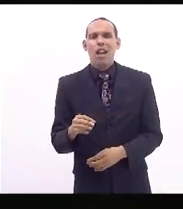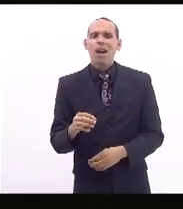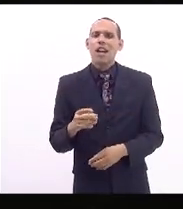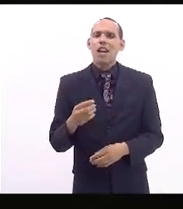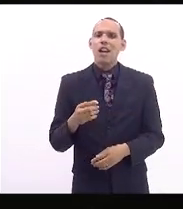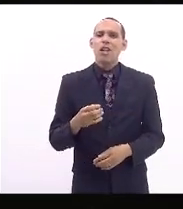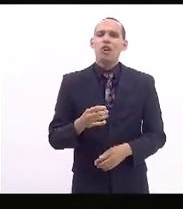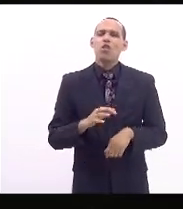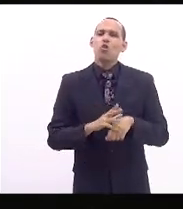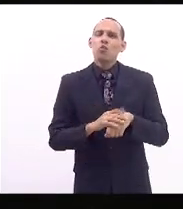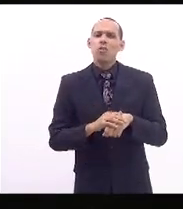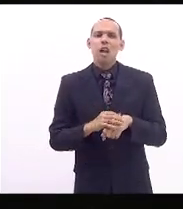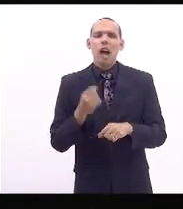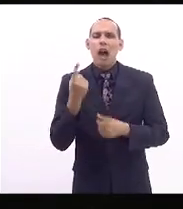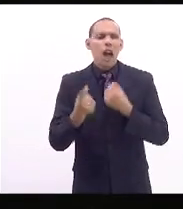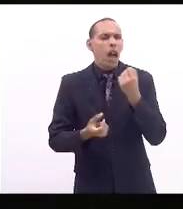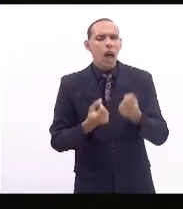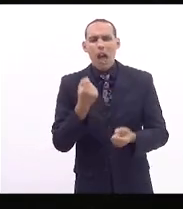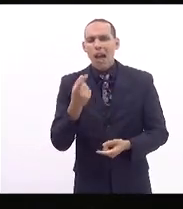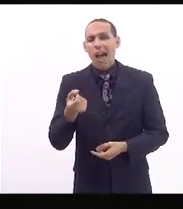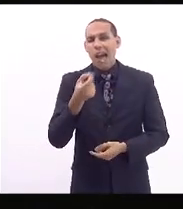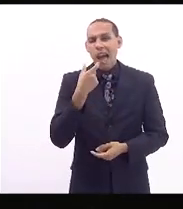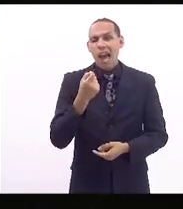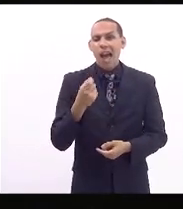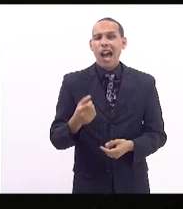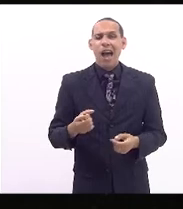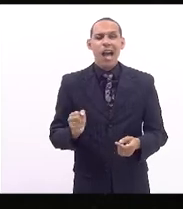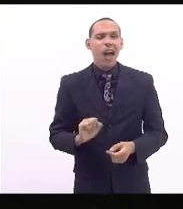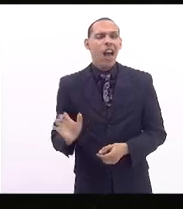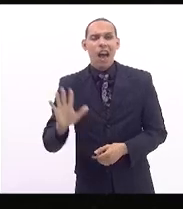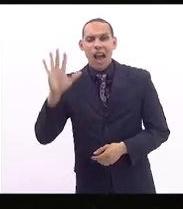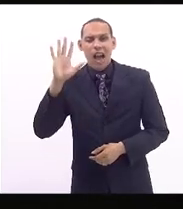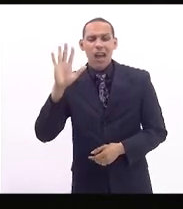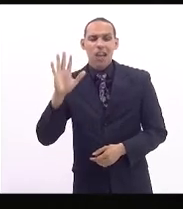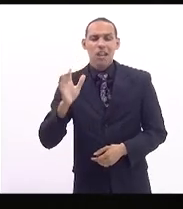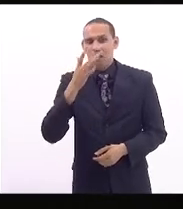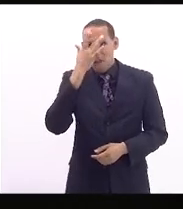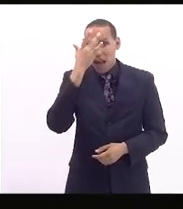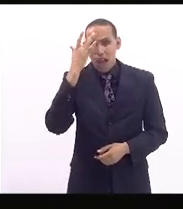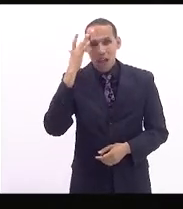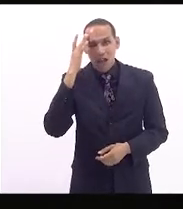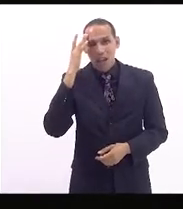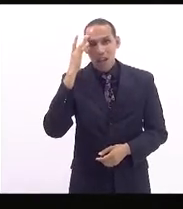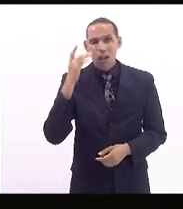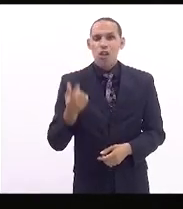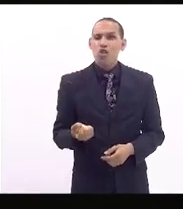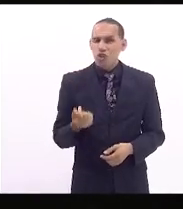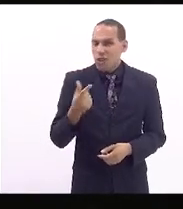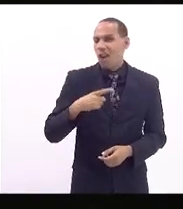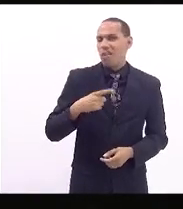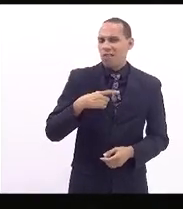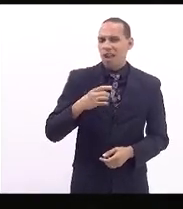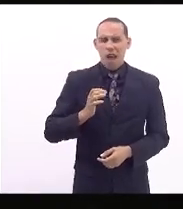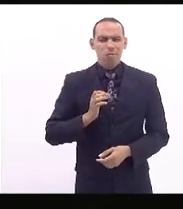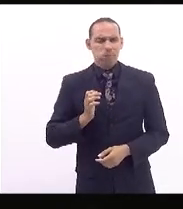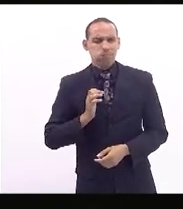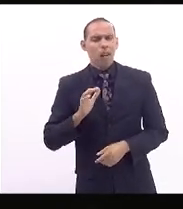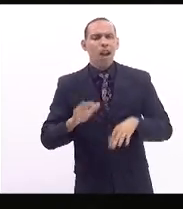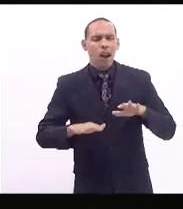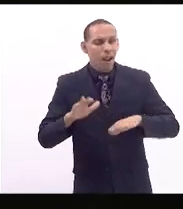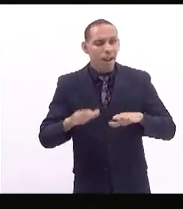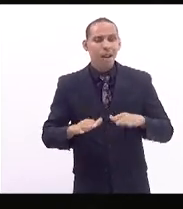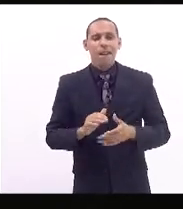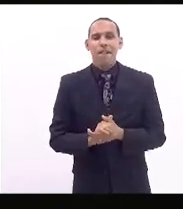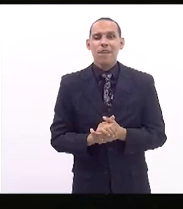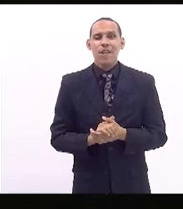medicamentos extremamente caros que até para pessoas com uma condição um pouco melhor Às vezes